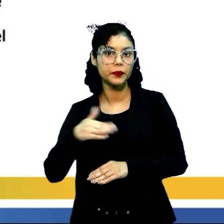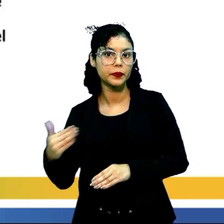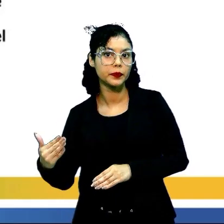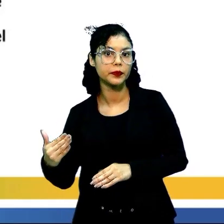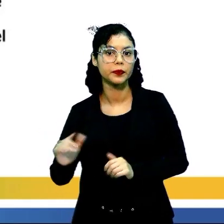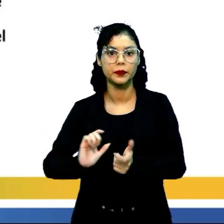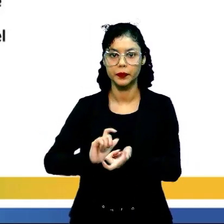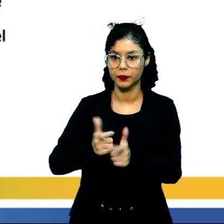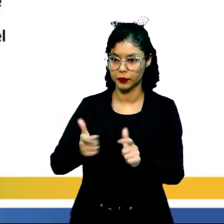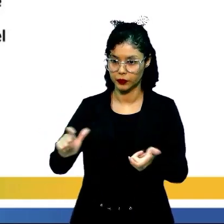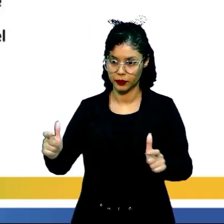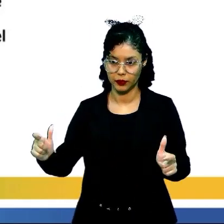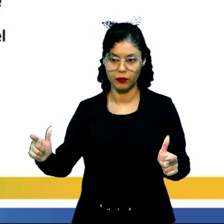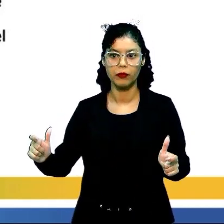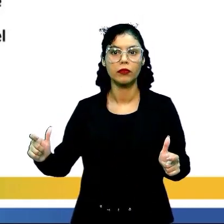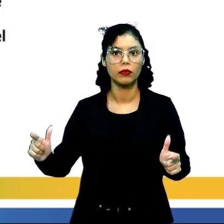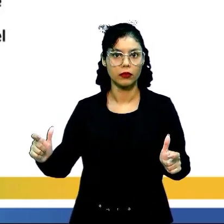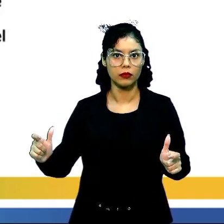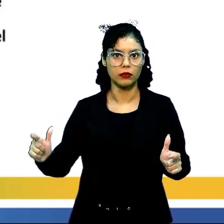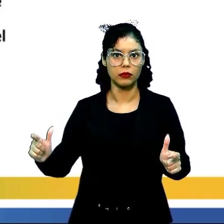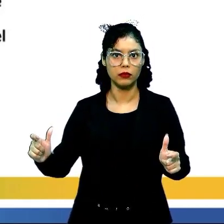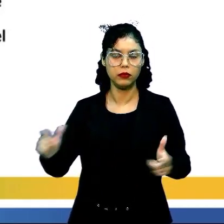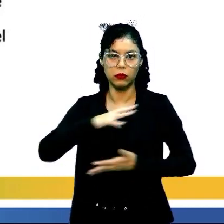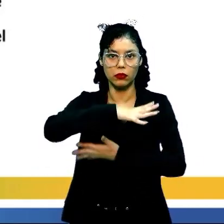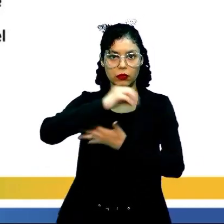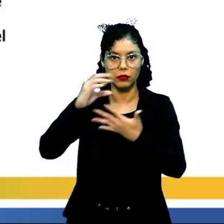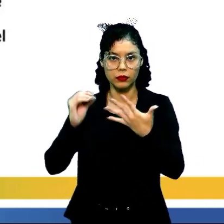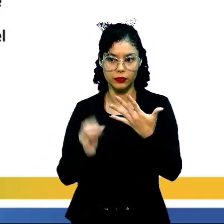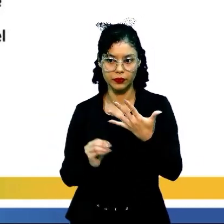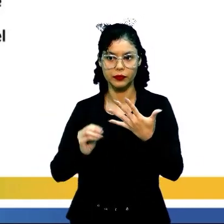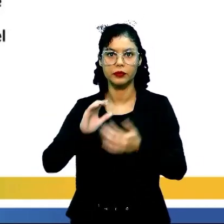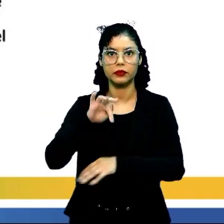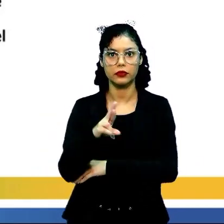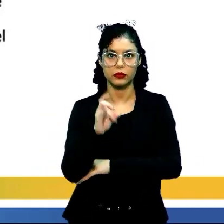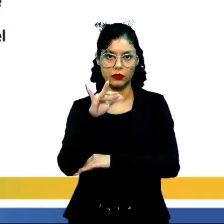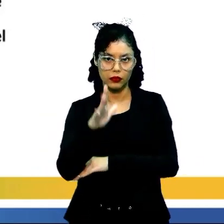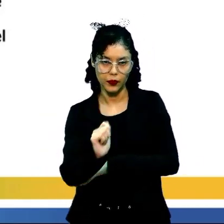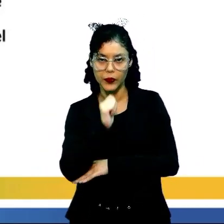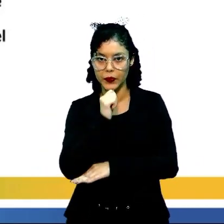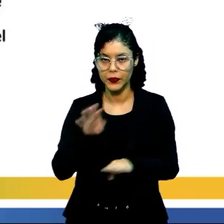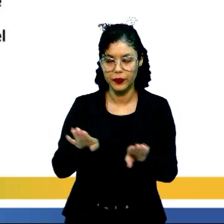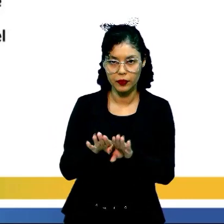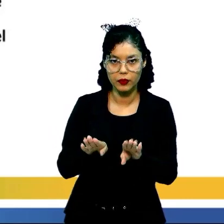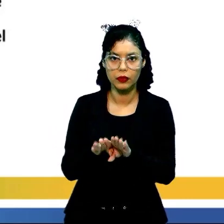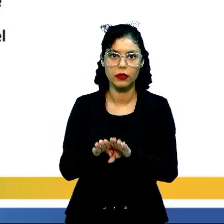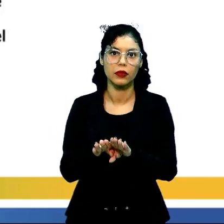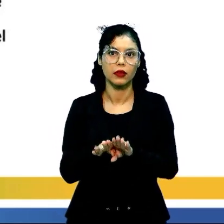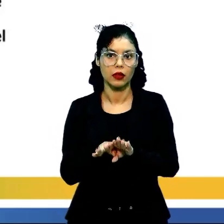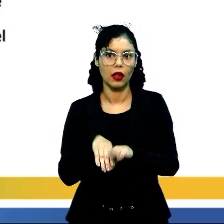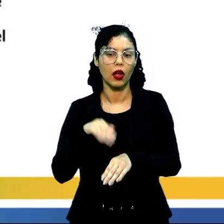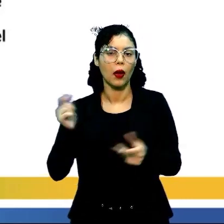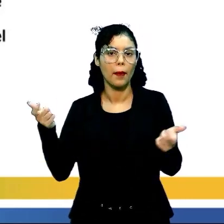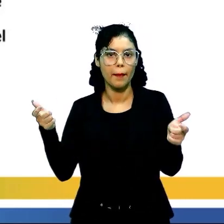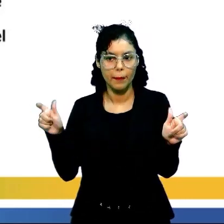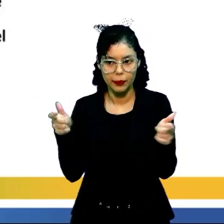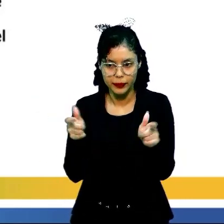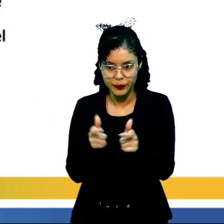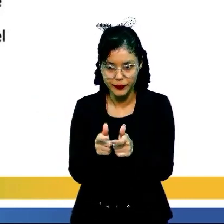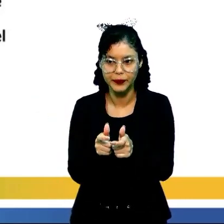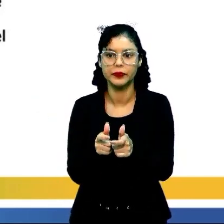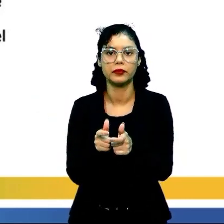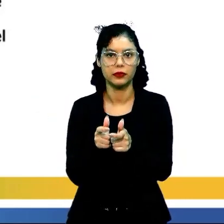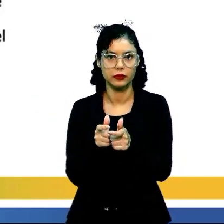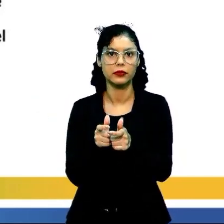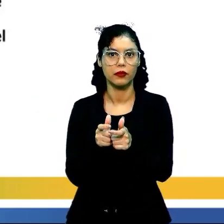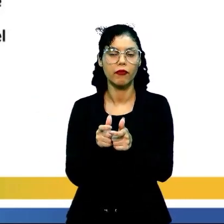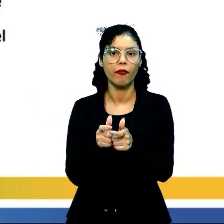maior o tamanho da cadeia carbônica, maior o seu ponto de ebulição, maior a sua temperatura de ebulição. E quanto menor o tamanho da